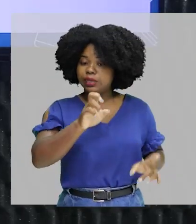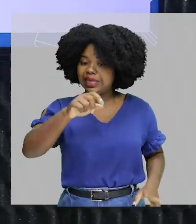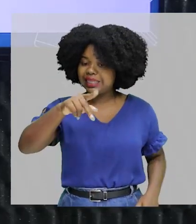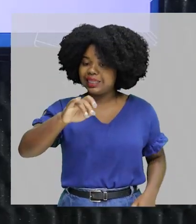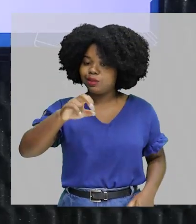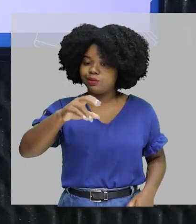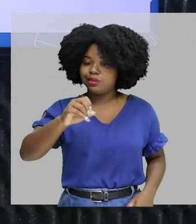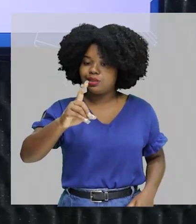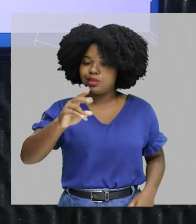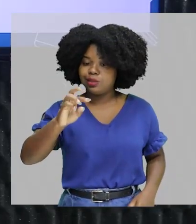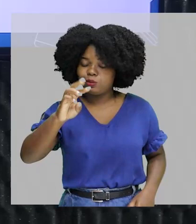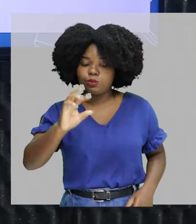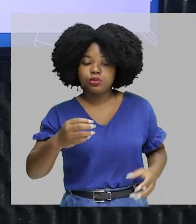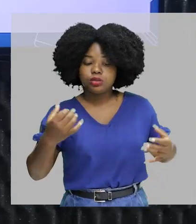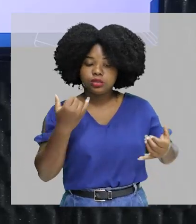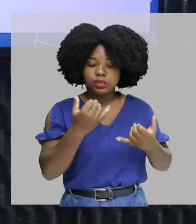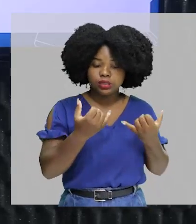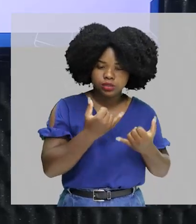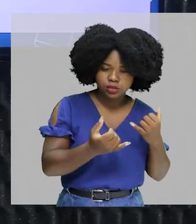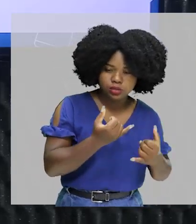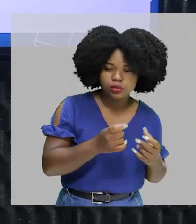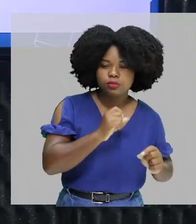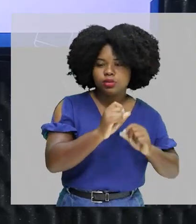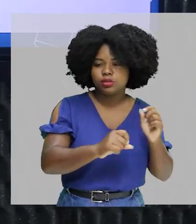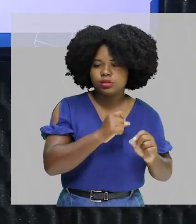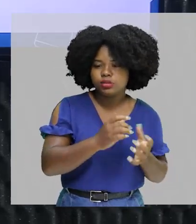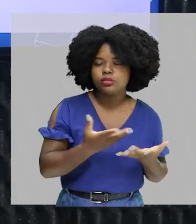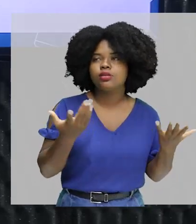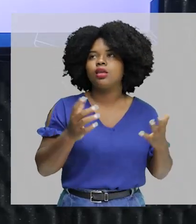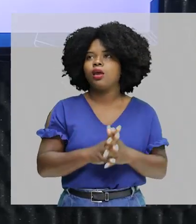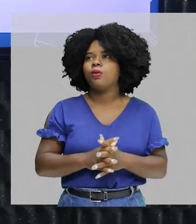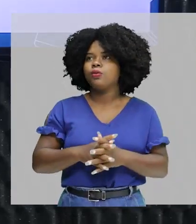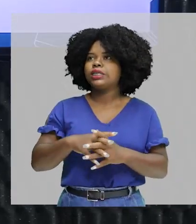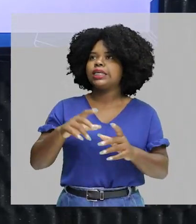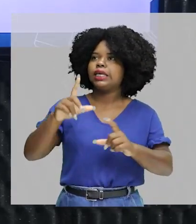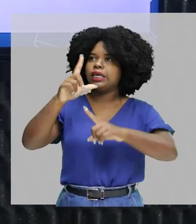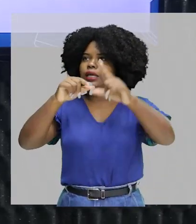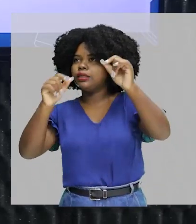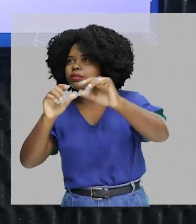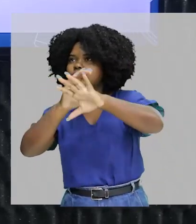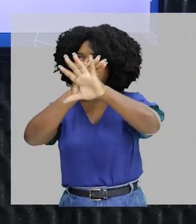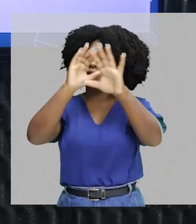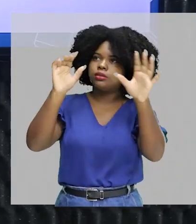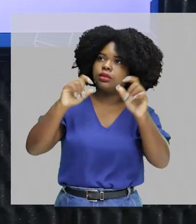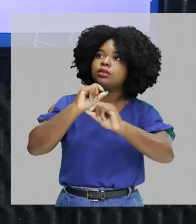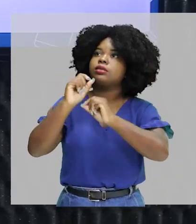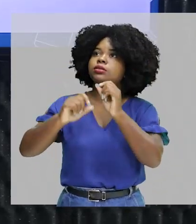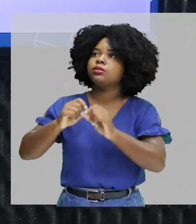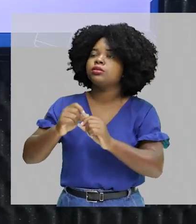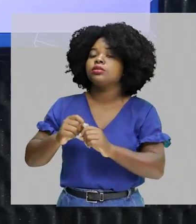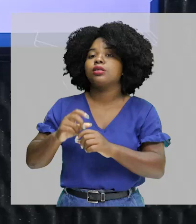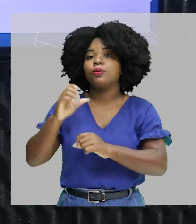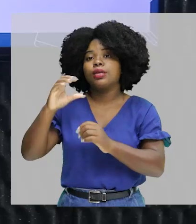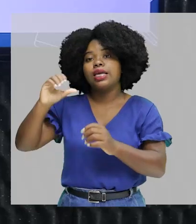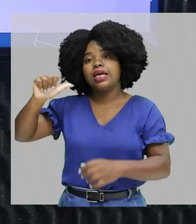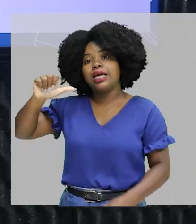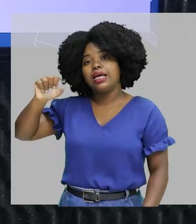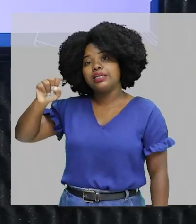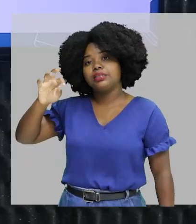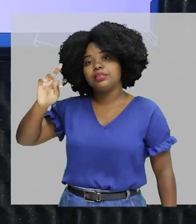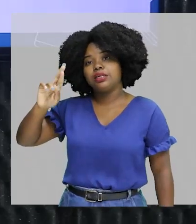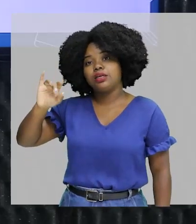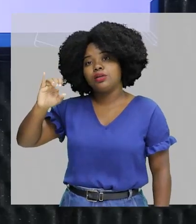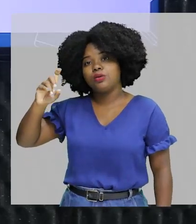são semelhantes a astros, né, celestes, são os asteroides. Não é isso? Eu